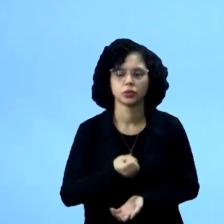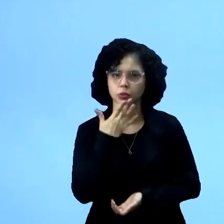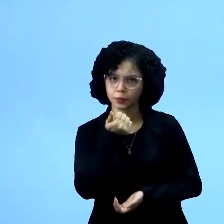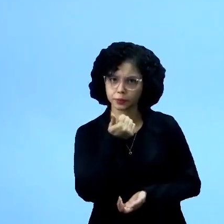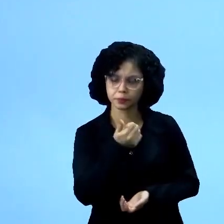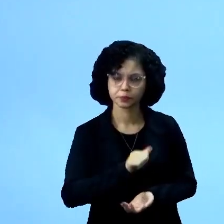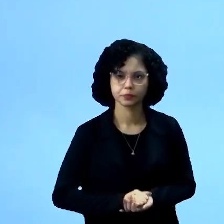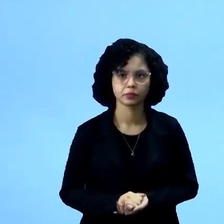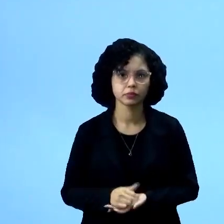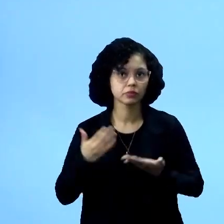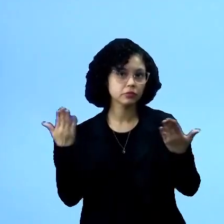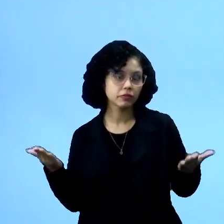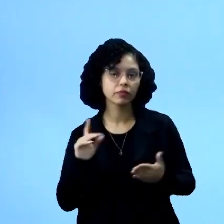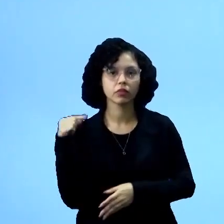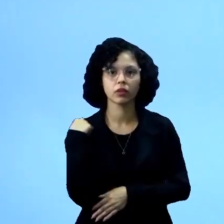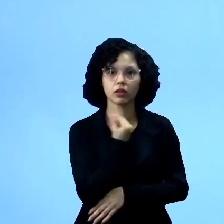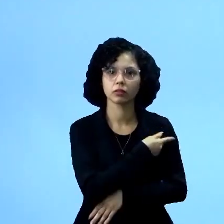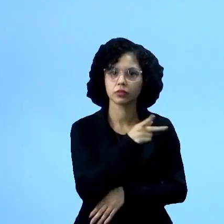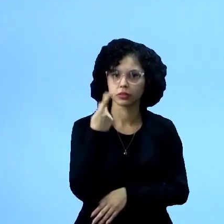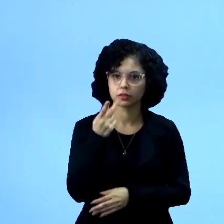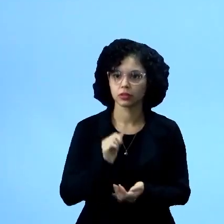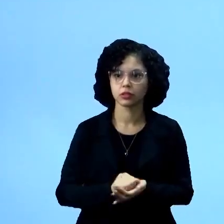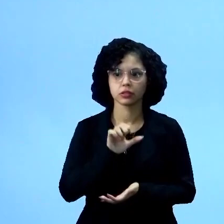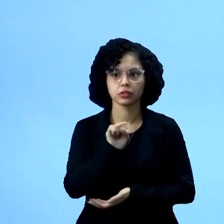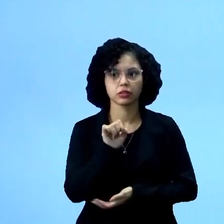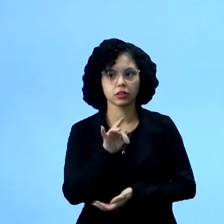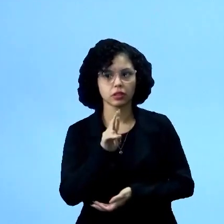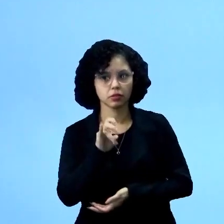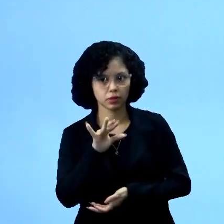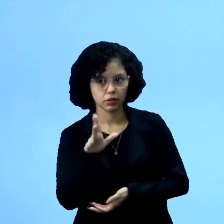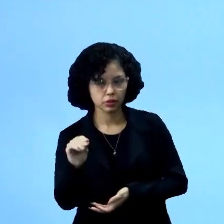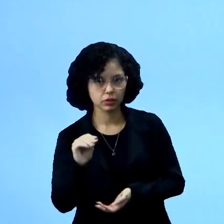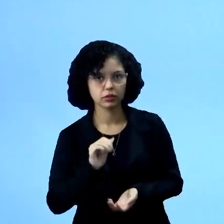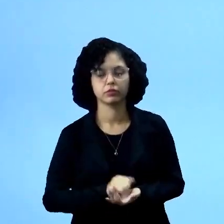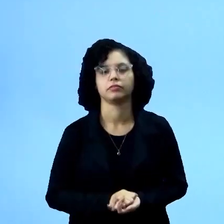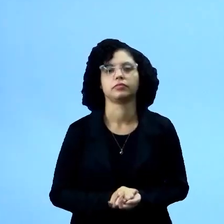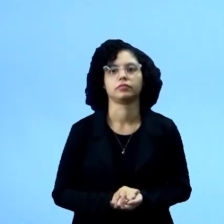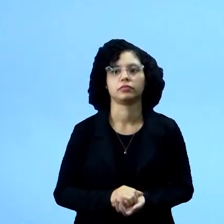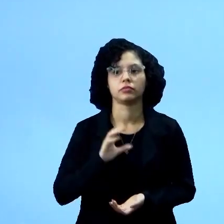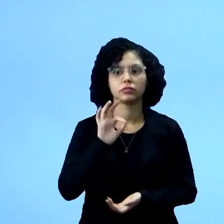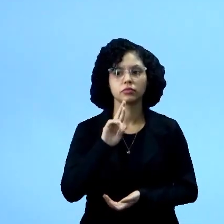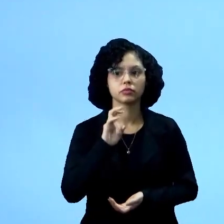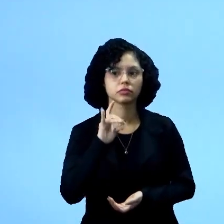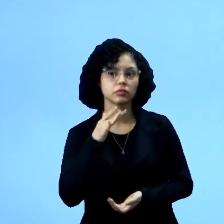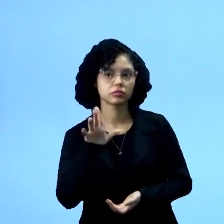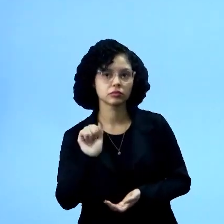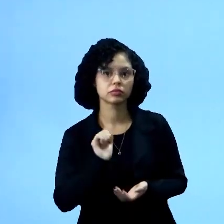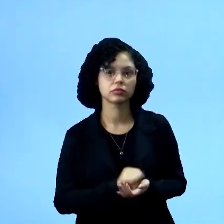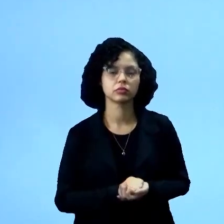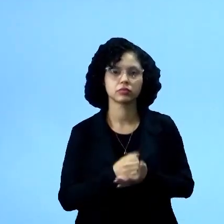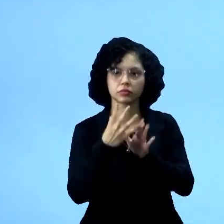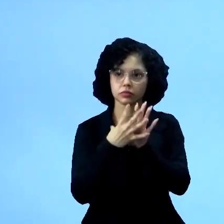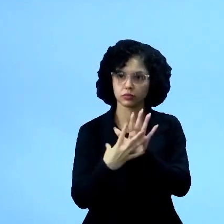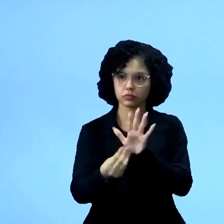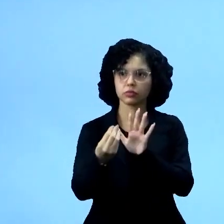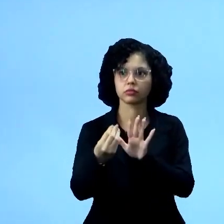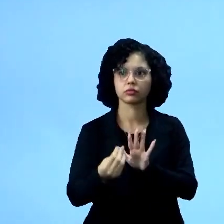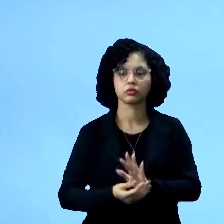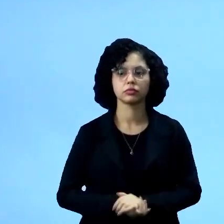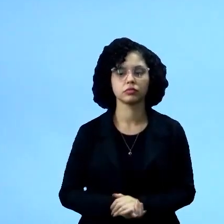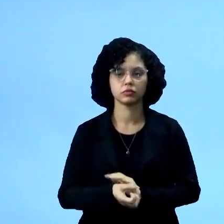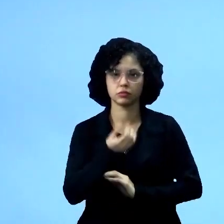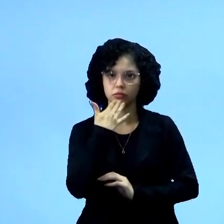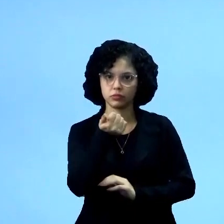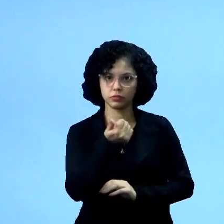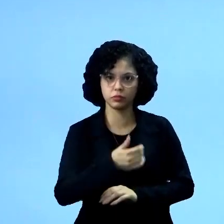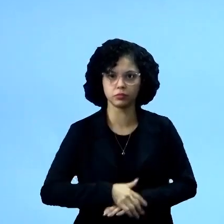bem? Então, a gente vai falar de simetria de translação, rotação e reflexão. Tudo